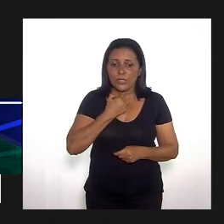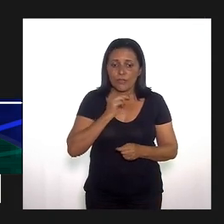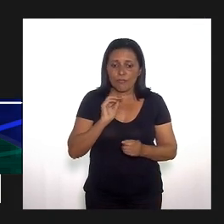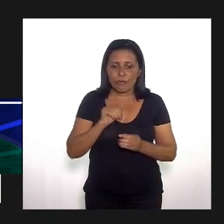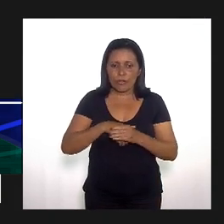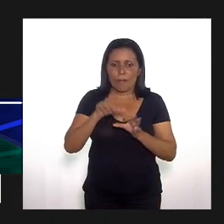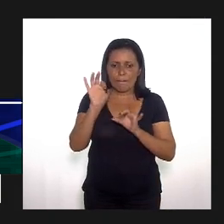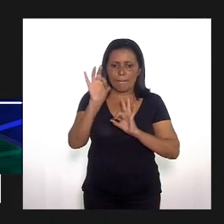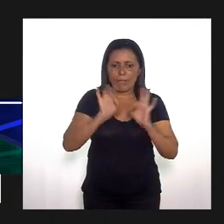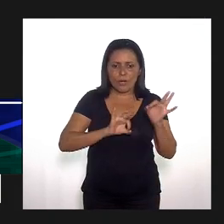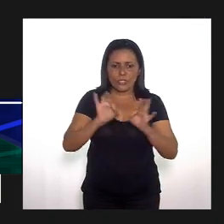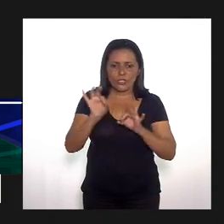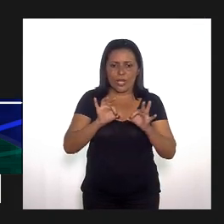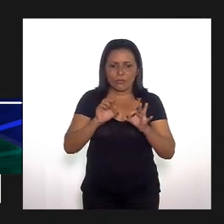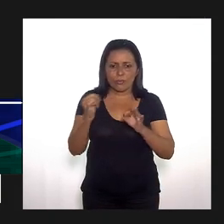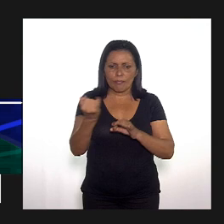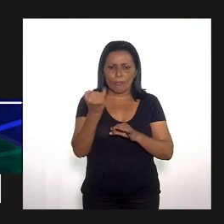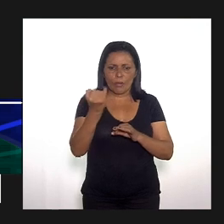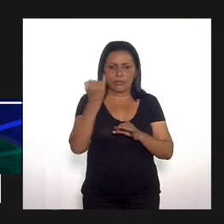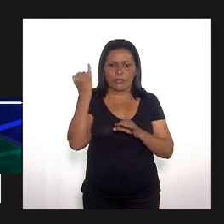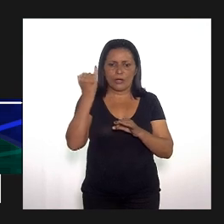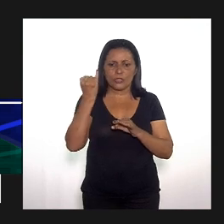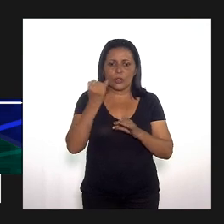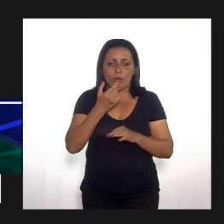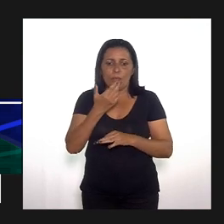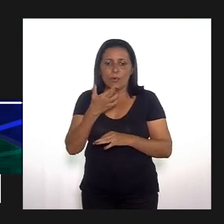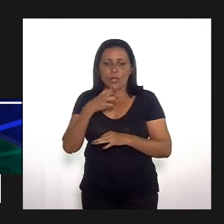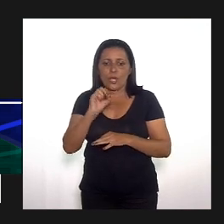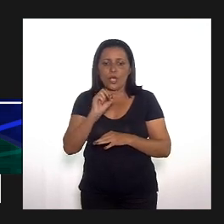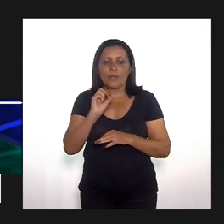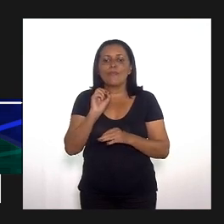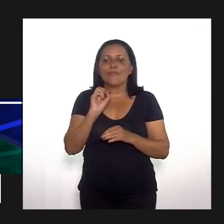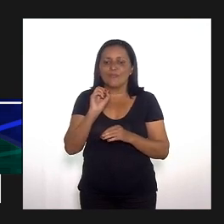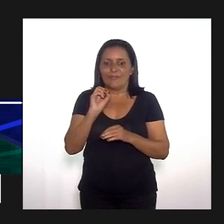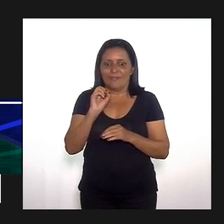num projeto tão importante como esse para o nosso Rio de Janeiro. Meu voto é sim.